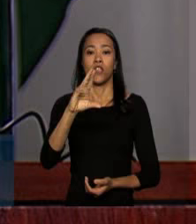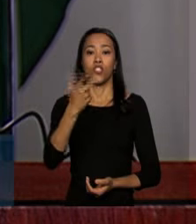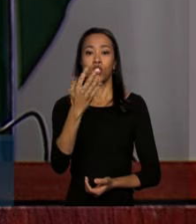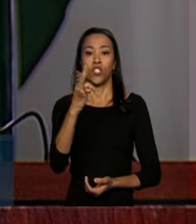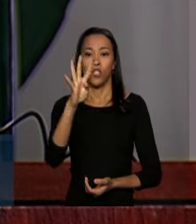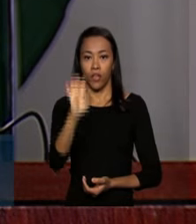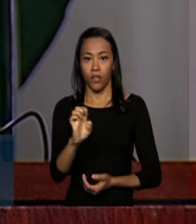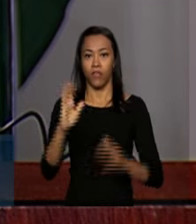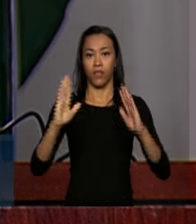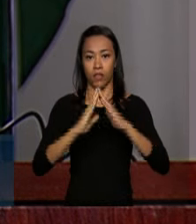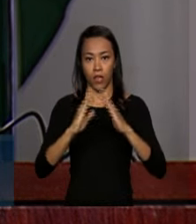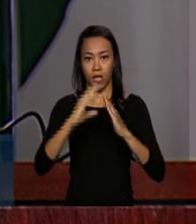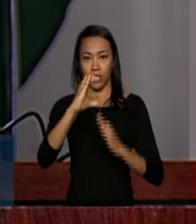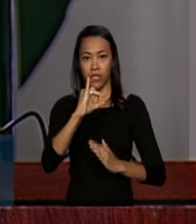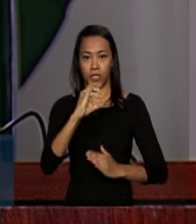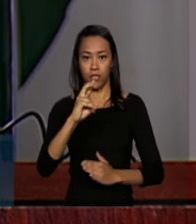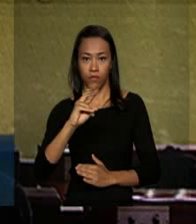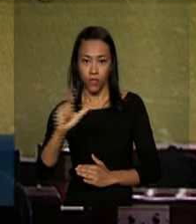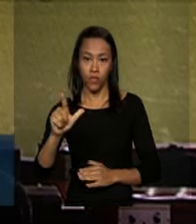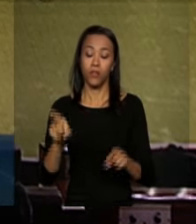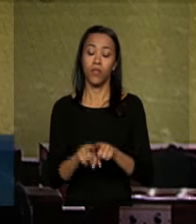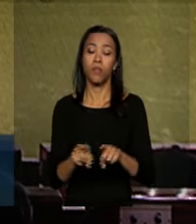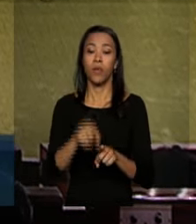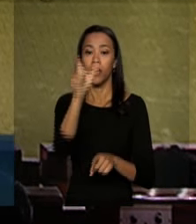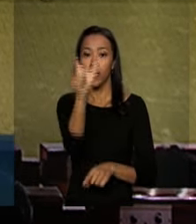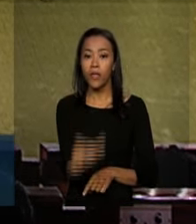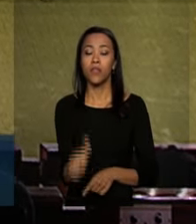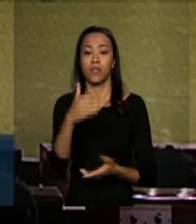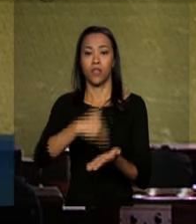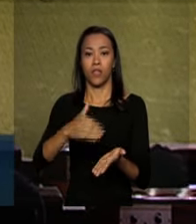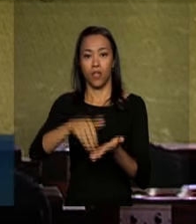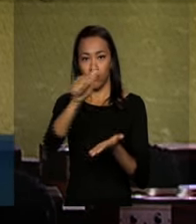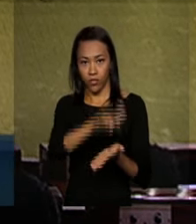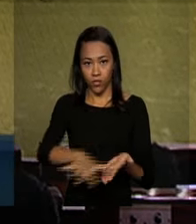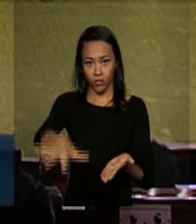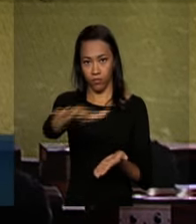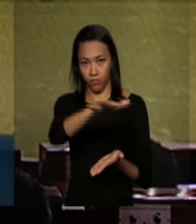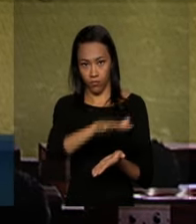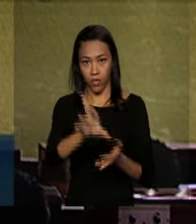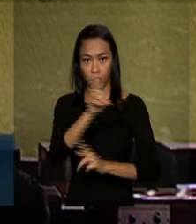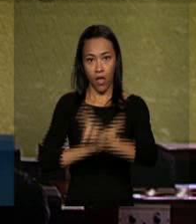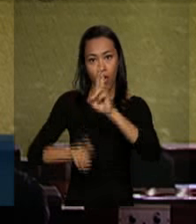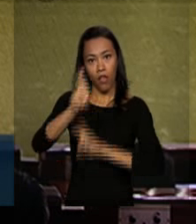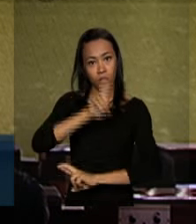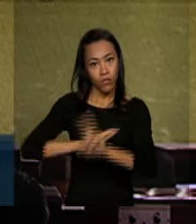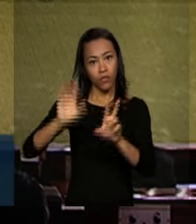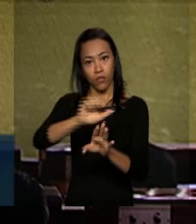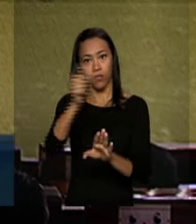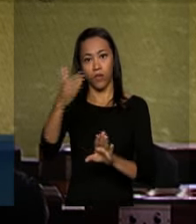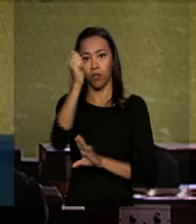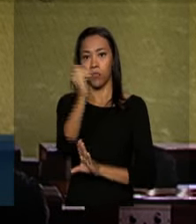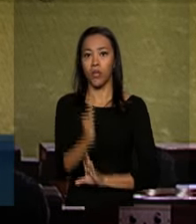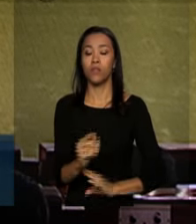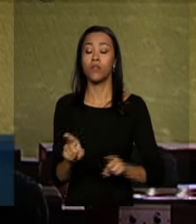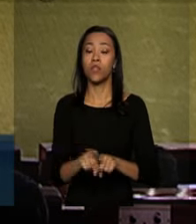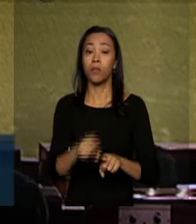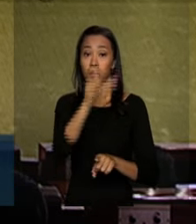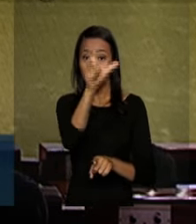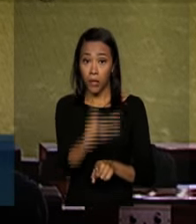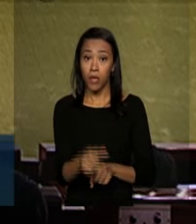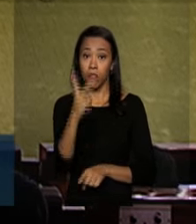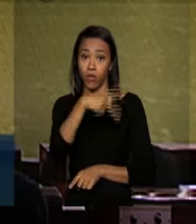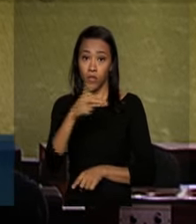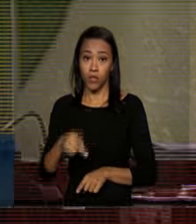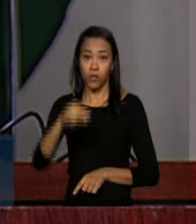excelentíssimo senhor embaixador Sérgio Danese, secretário-geral das Relações Exteriores, excelentíssimo senhor professor Marco Aurélio